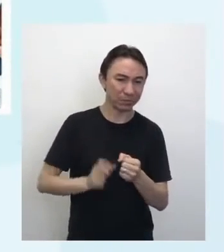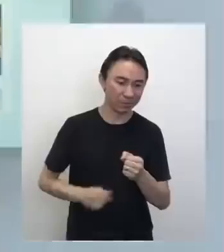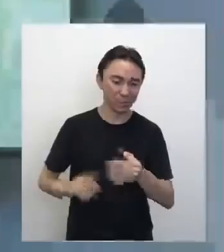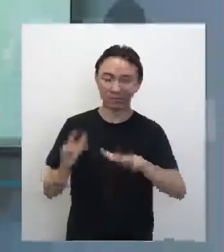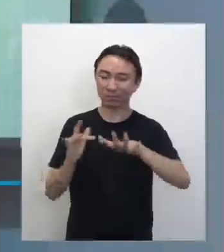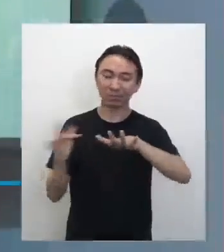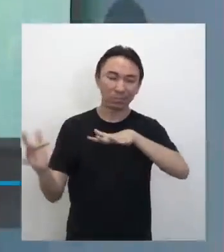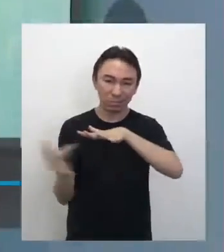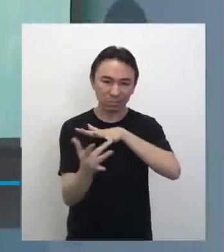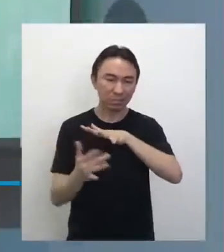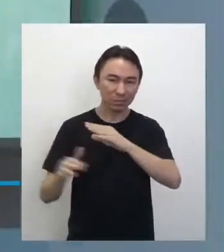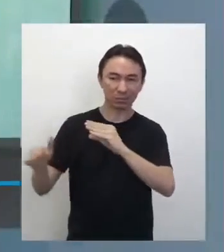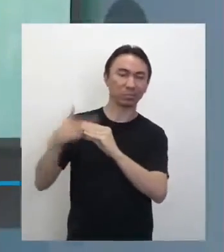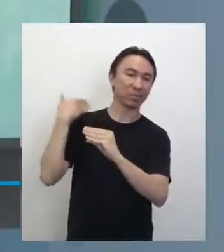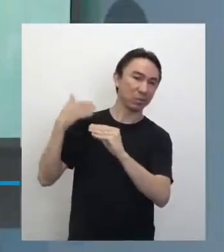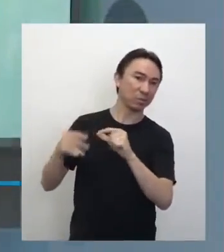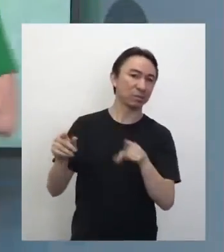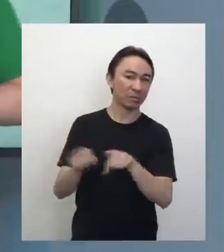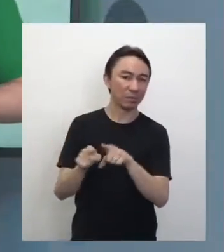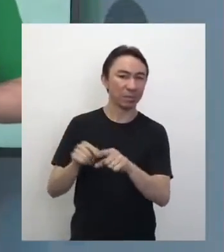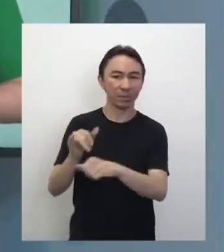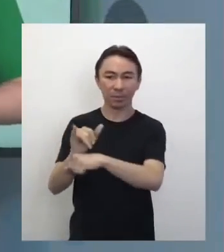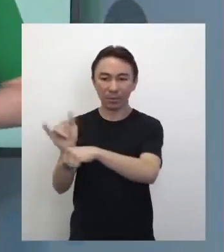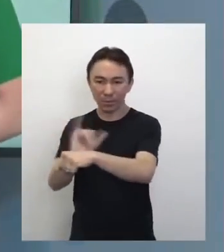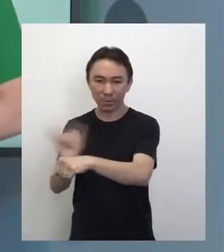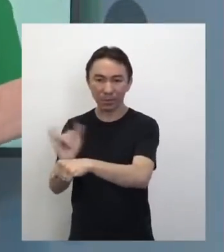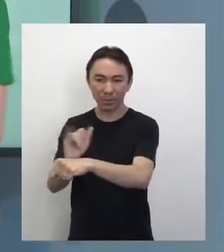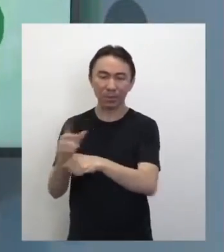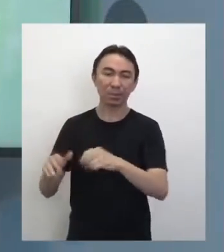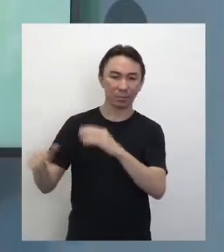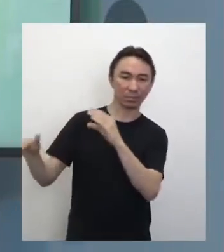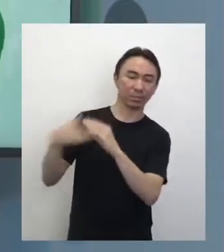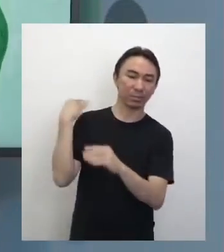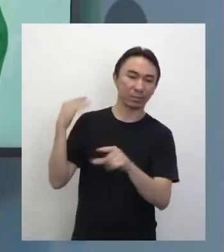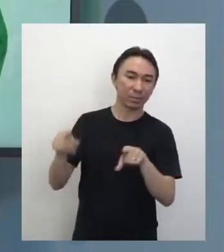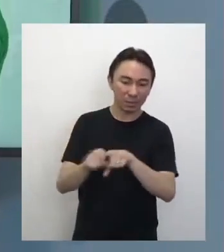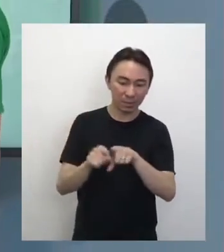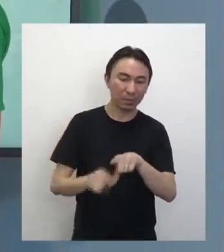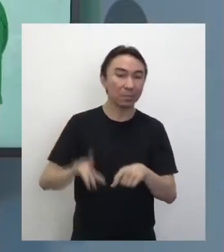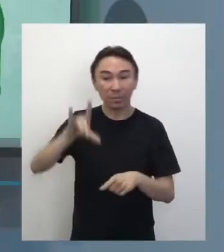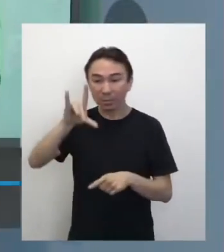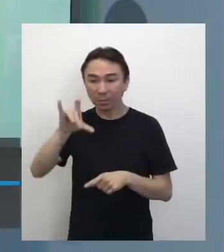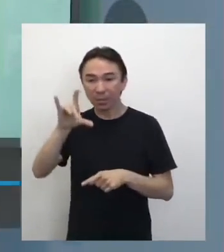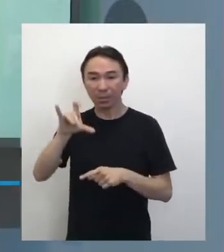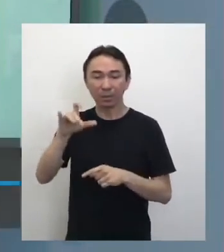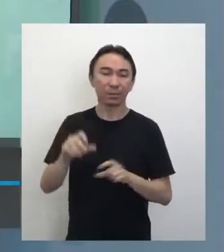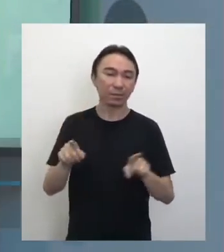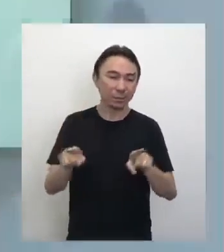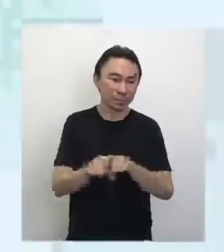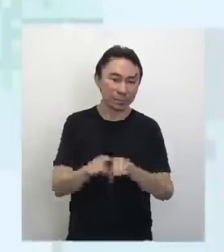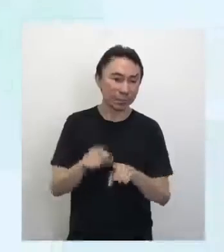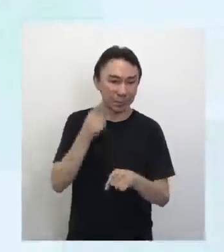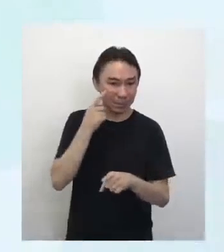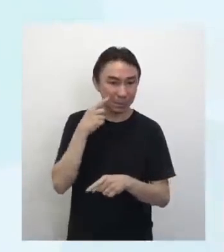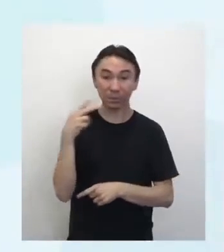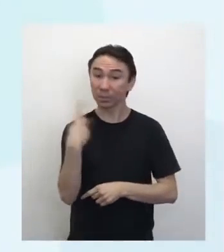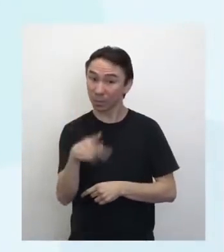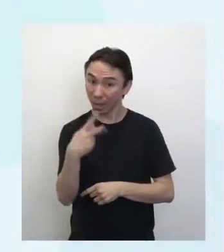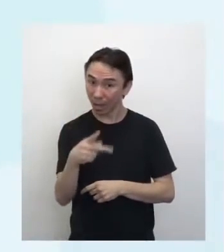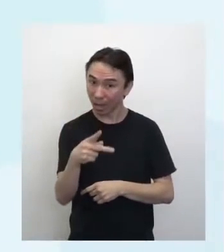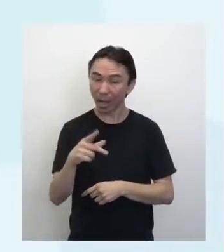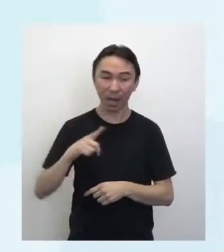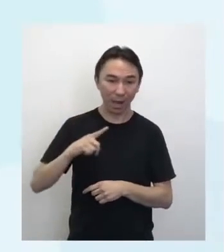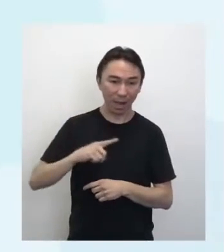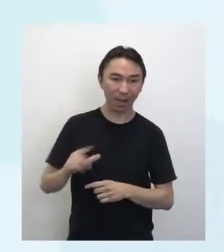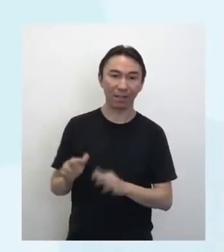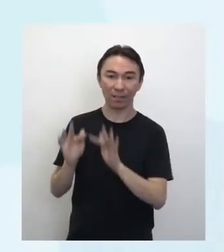Mandaram para mim pelo YouTube acho que mandar para o João tá aí pelo Instagram que a lição de casa e vocês a fazer uma fêmea A minha tá meio